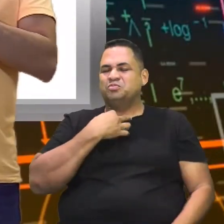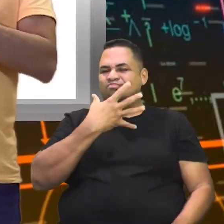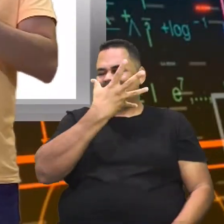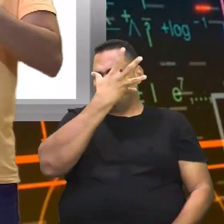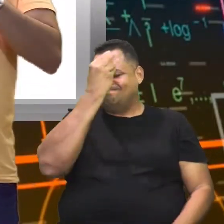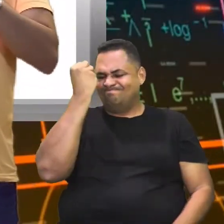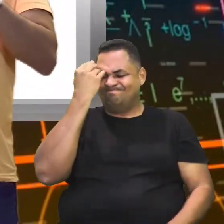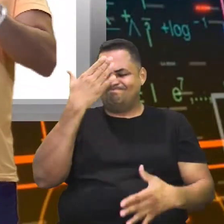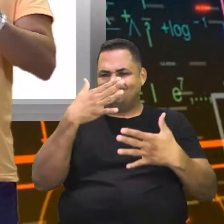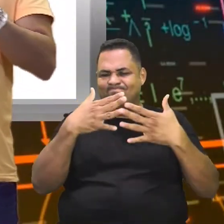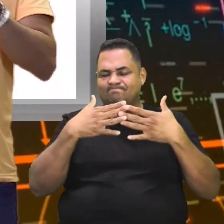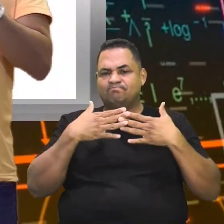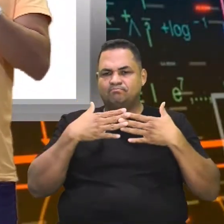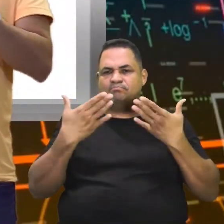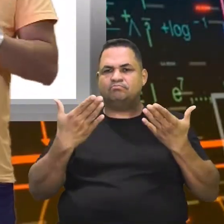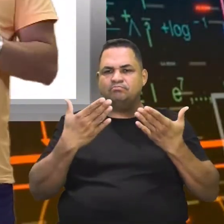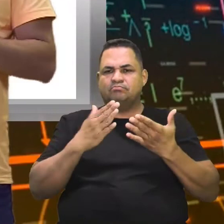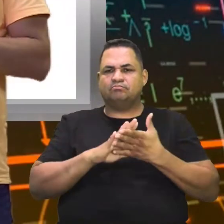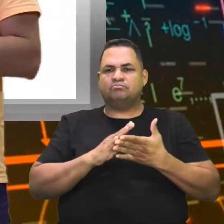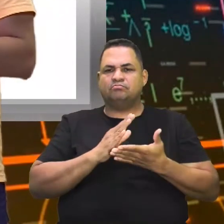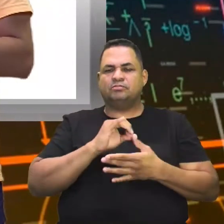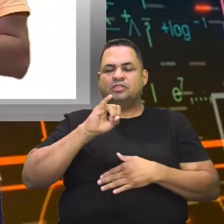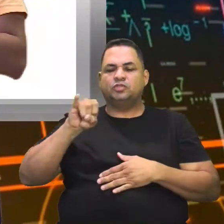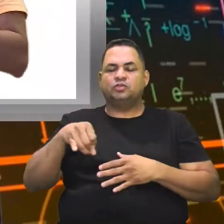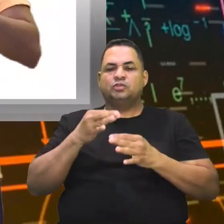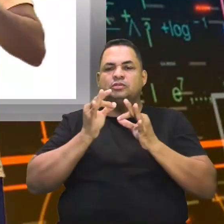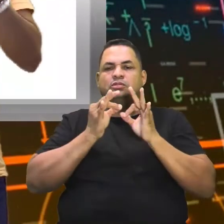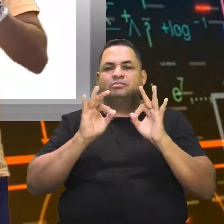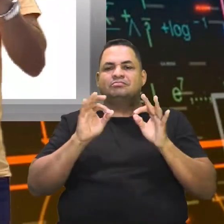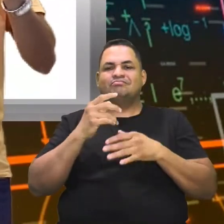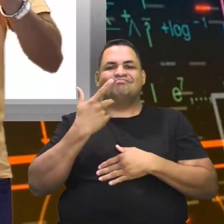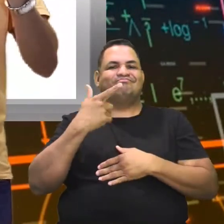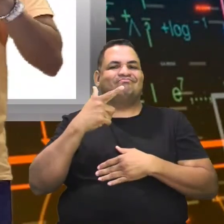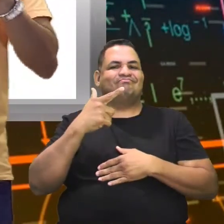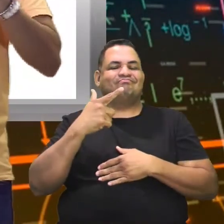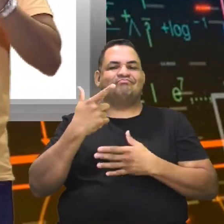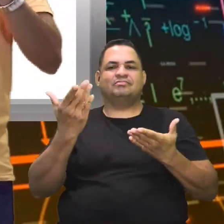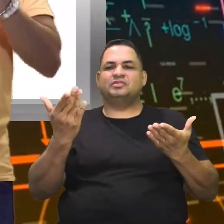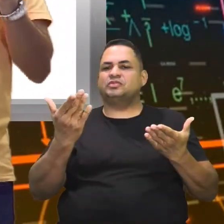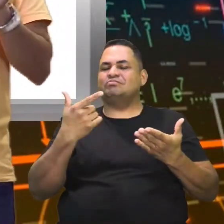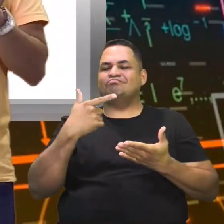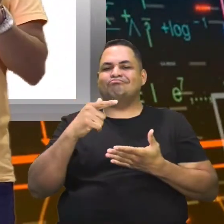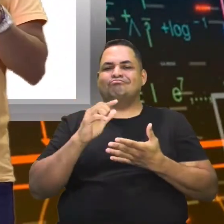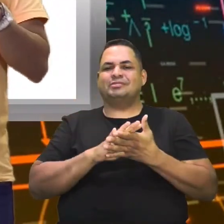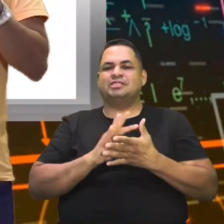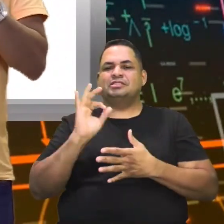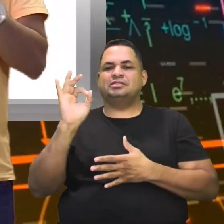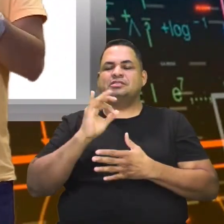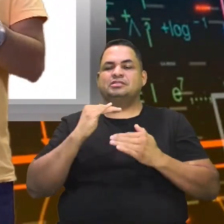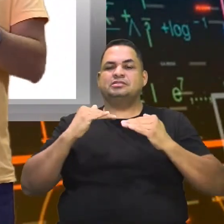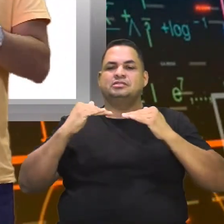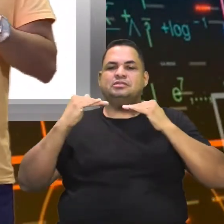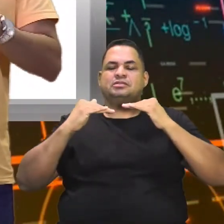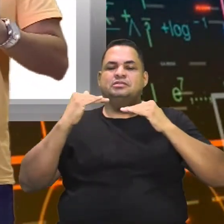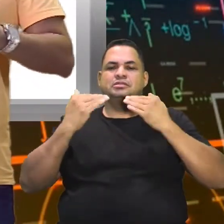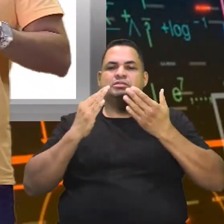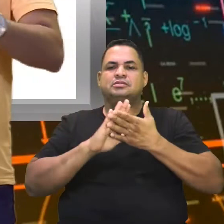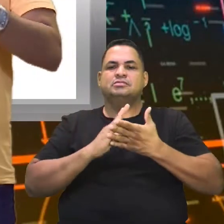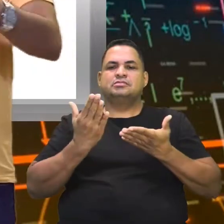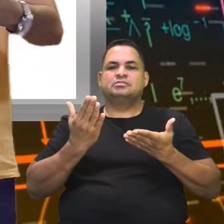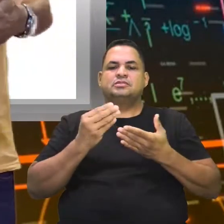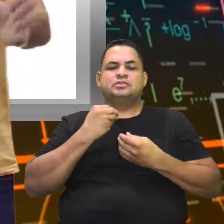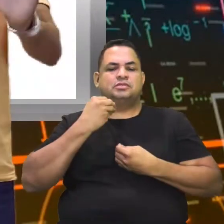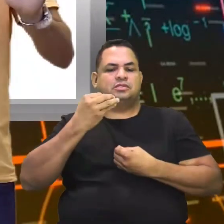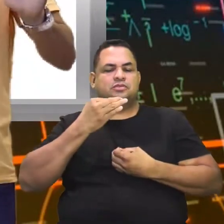tá, por favor, que aí no juros simples não vai ter essa taxa equivalente. No juros simples você vai